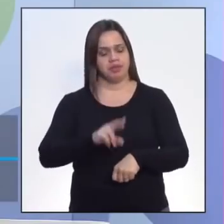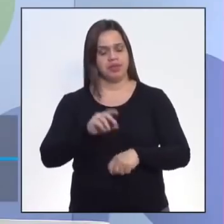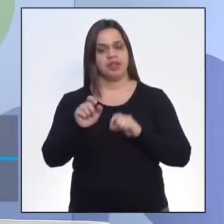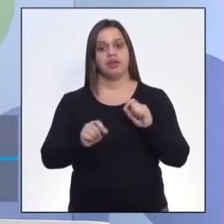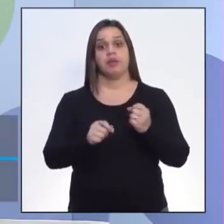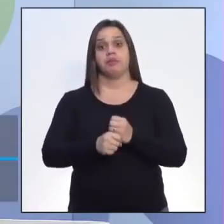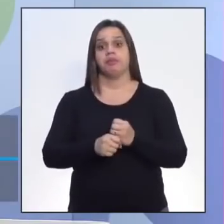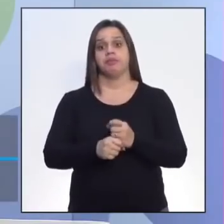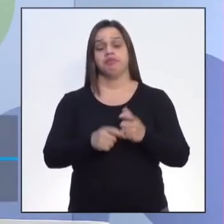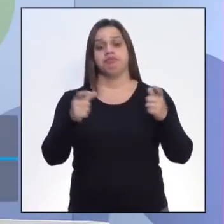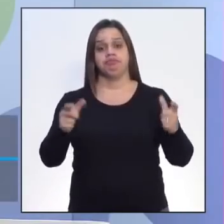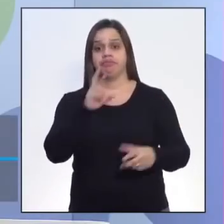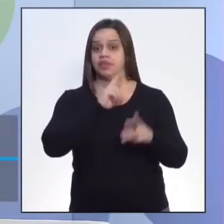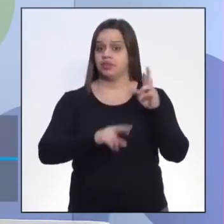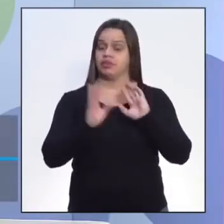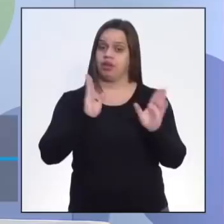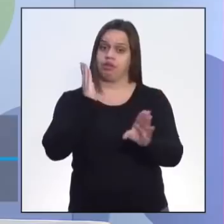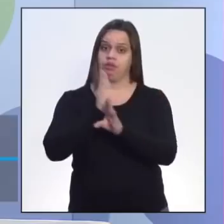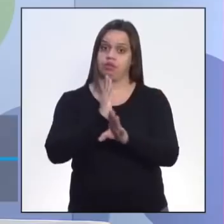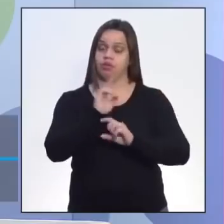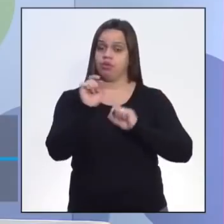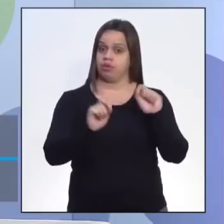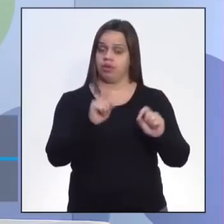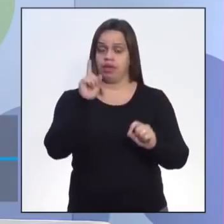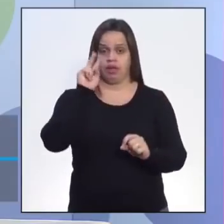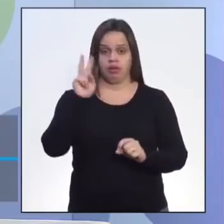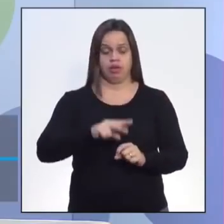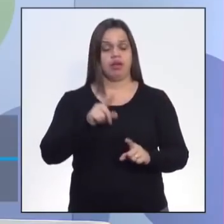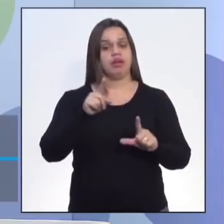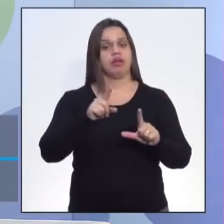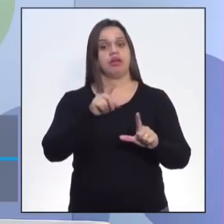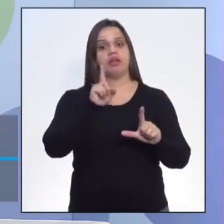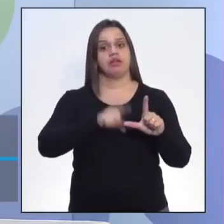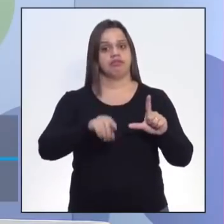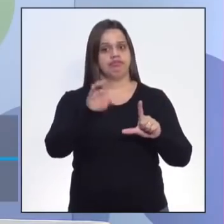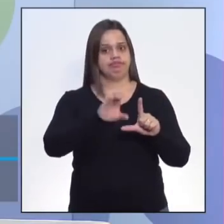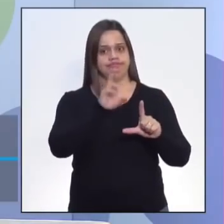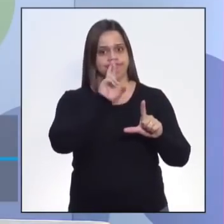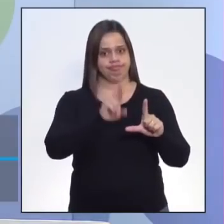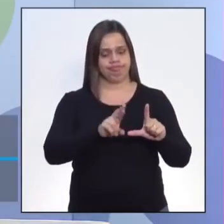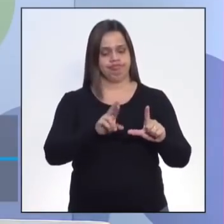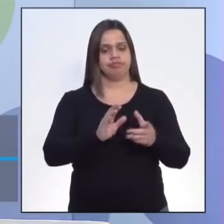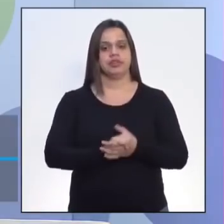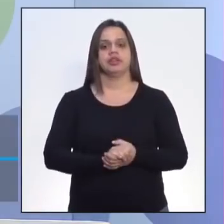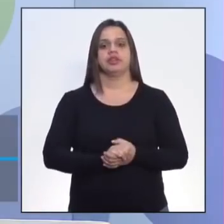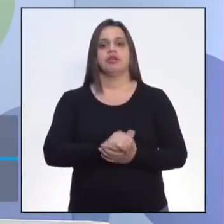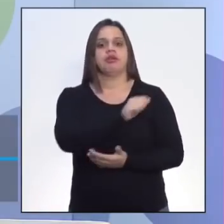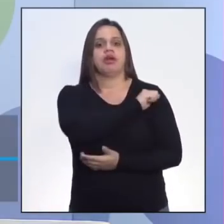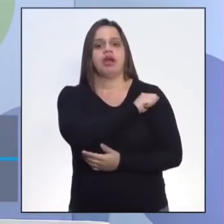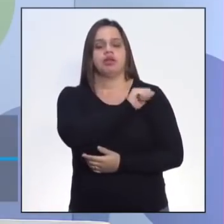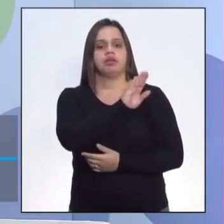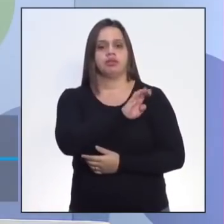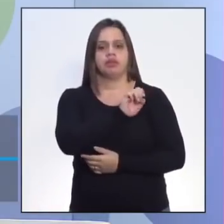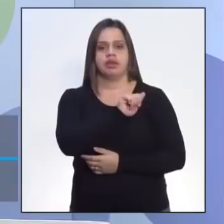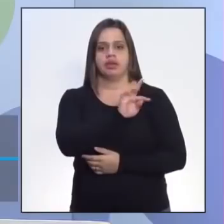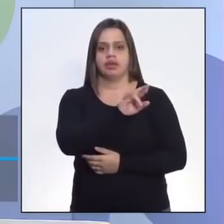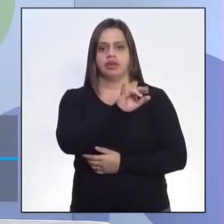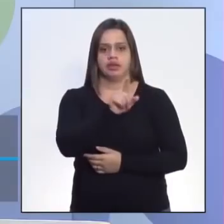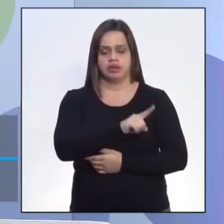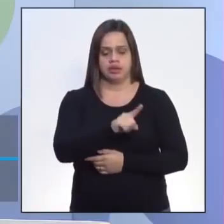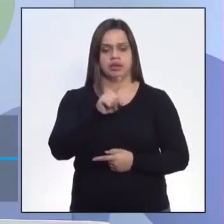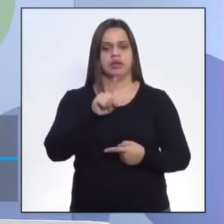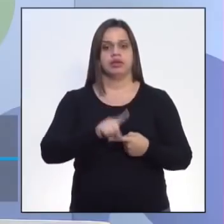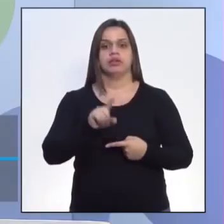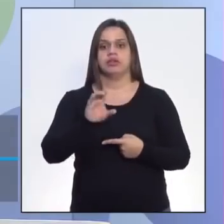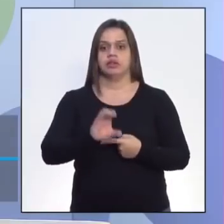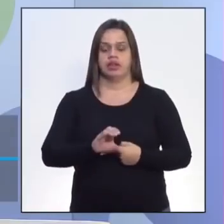das respostas que eu pude localizar aqui, Ale, é resposta C. Então, por exemplo, a Beatriz colocou assim, a letra C.